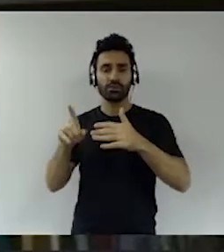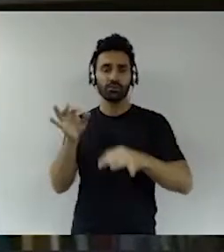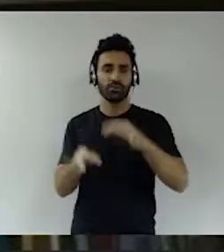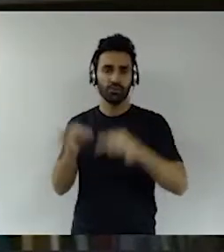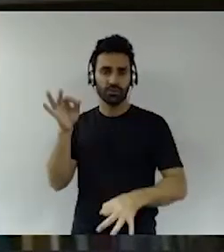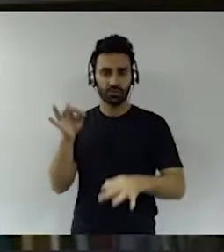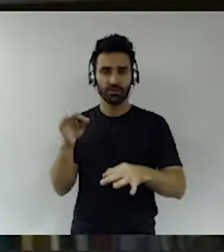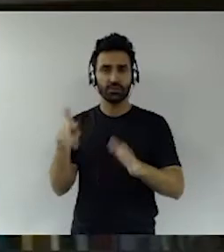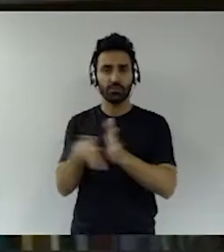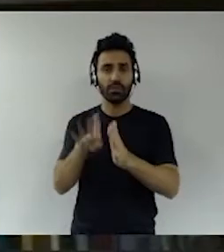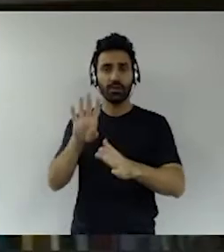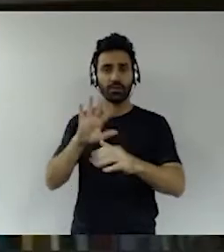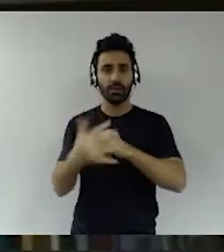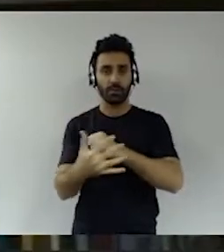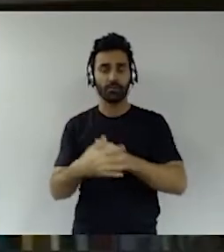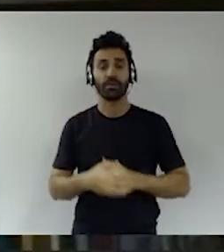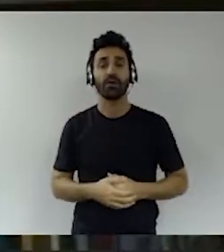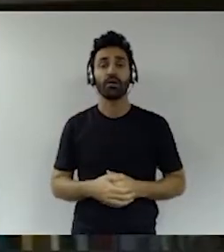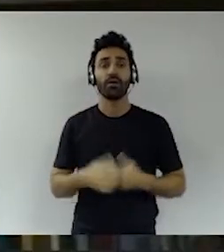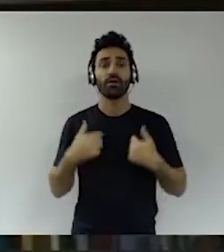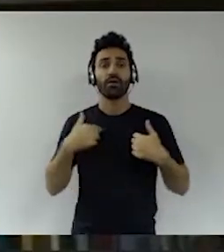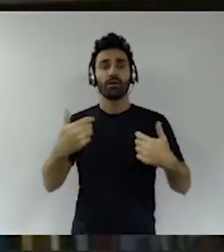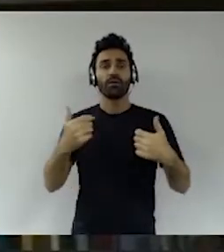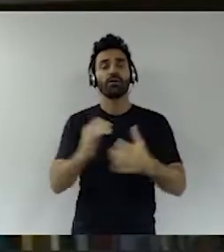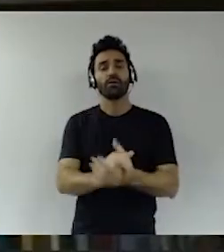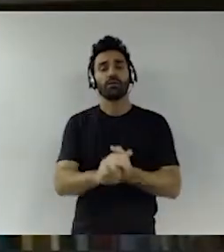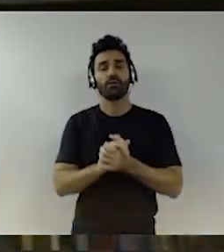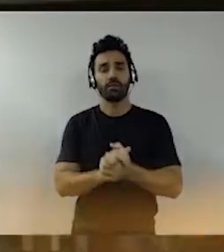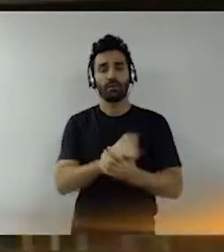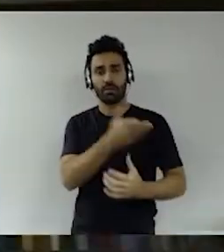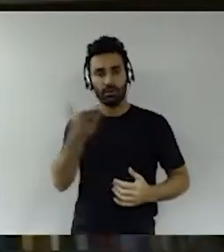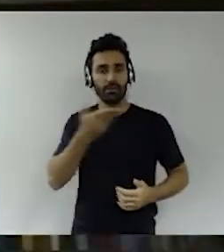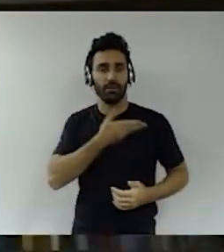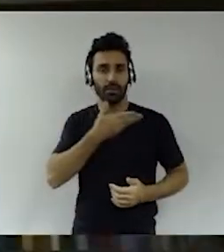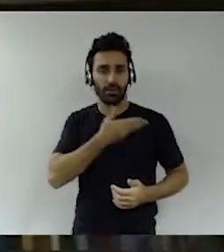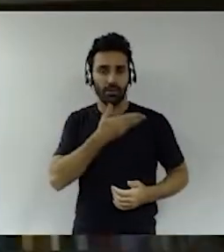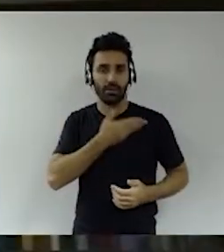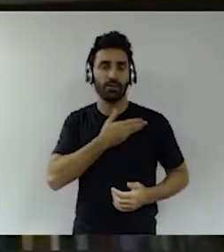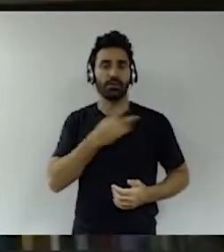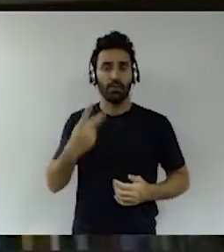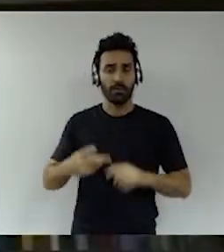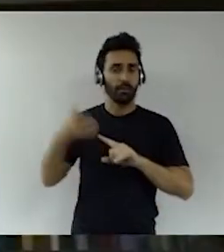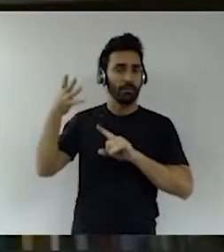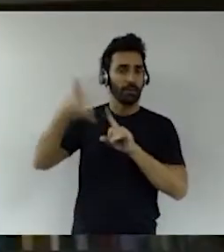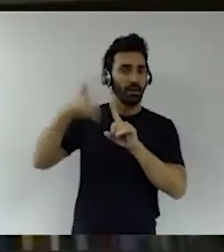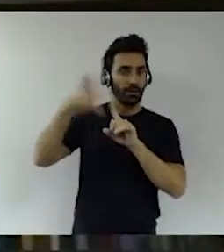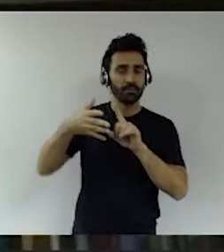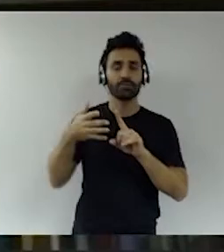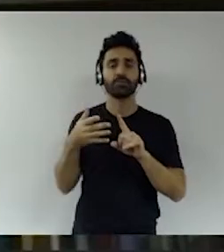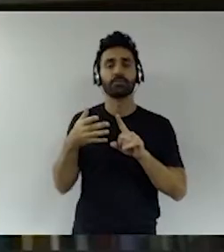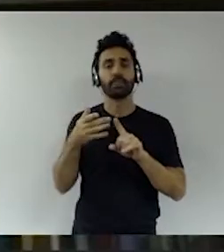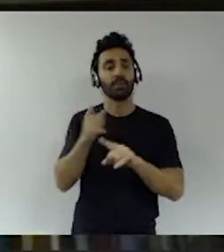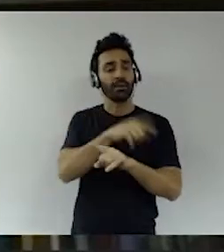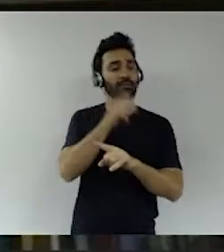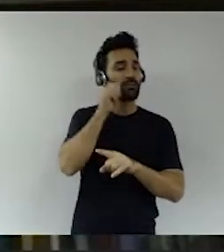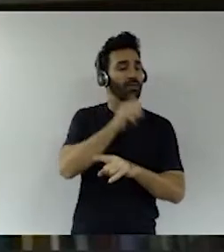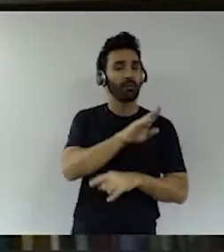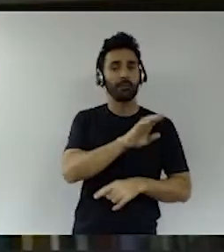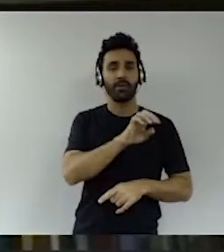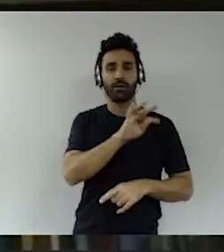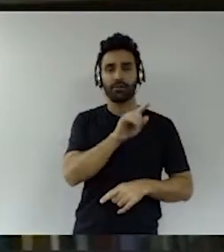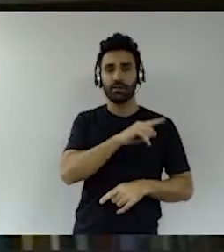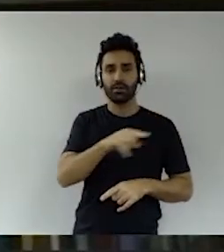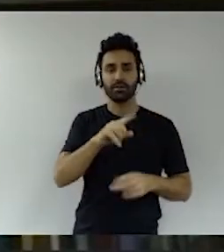pandemia. Cumprimentar aqui meus ilustres colegas desse painel, doutora Beatriz, doutor Humberto,